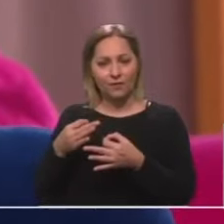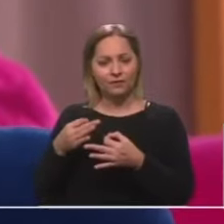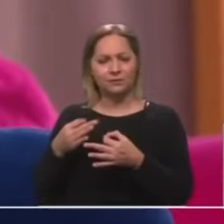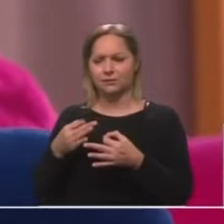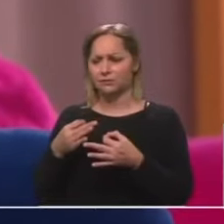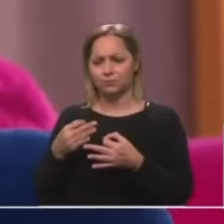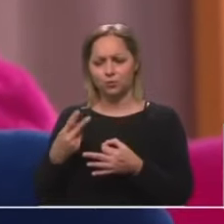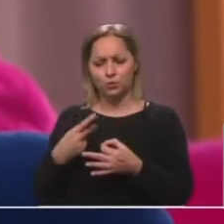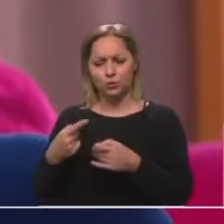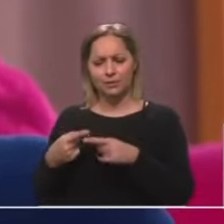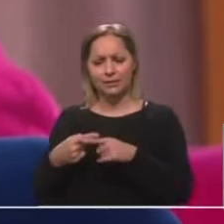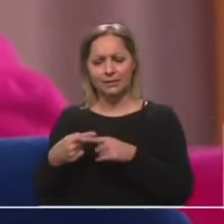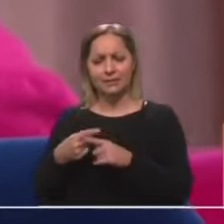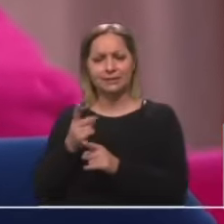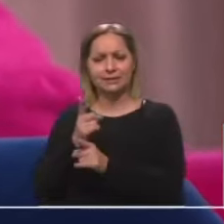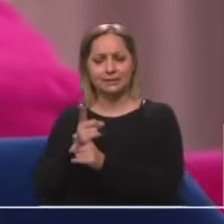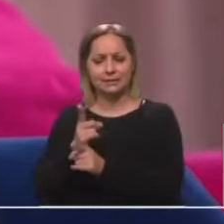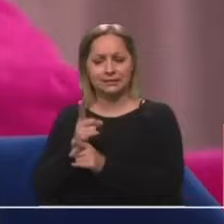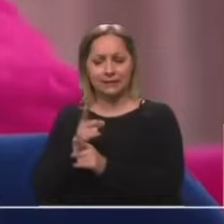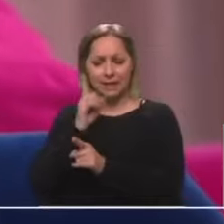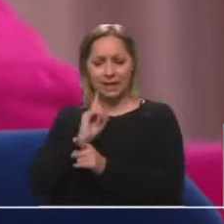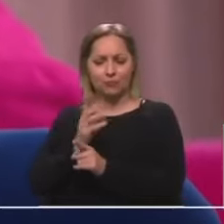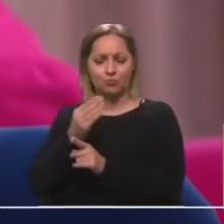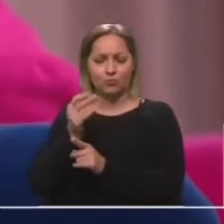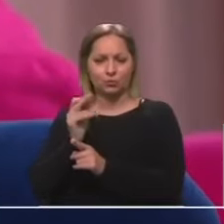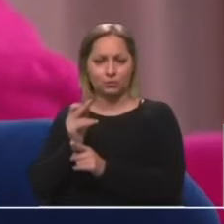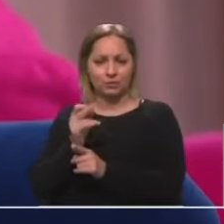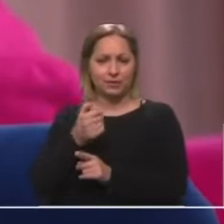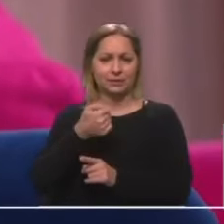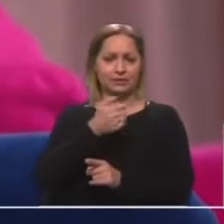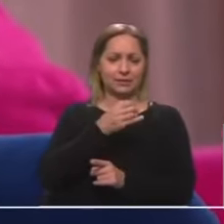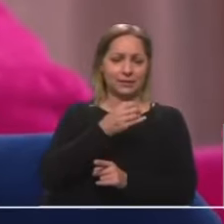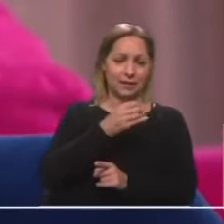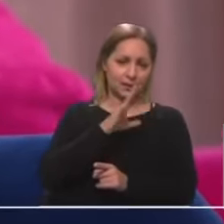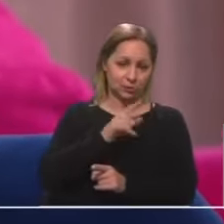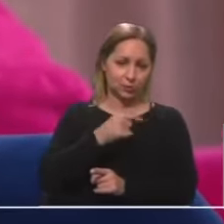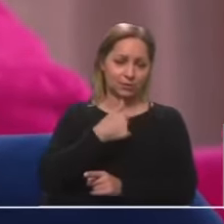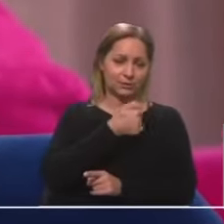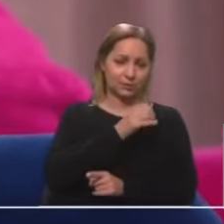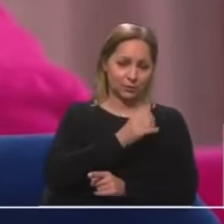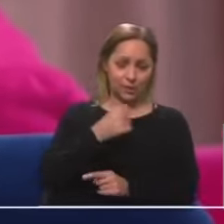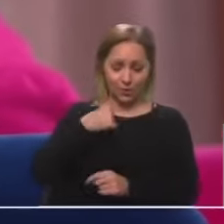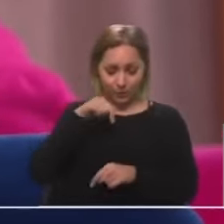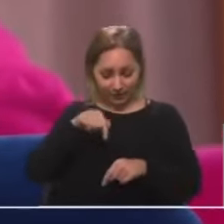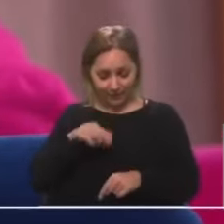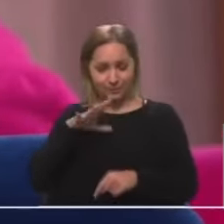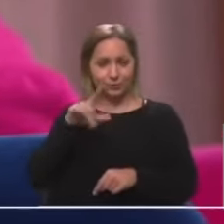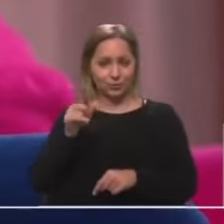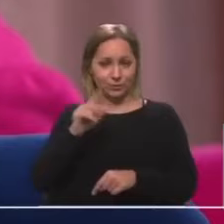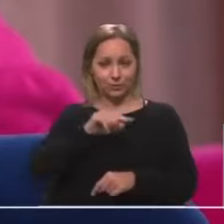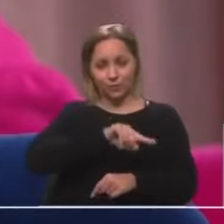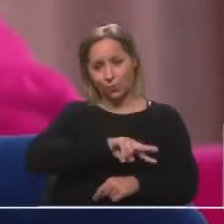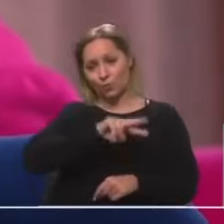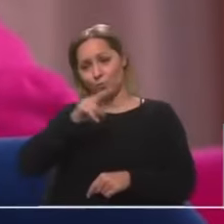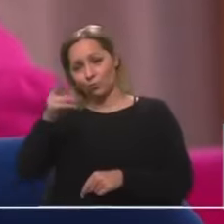incomuns, porque ela passou muitos anos em Lisboa, teve 50 anos em Lisboa. Eu também sou de Lisboa, também sou aqui de Lisboa, só fui para